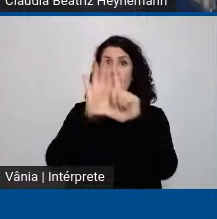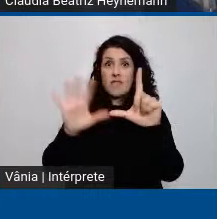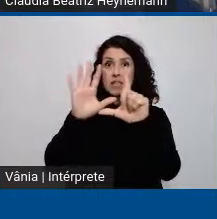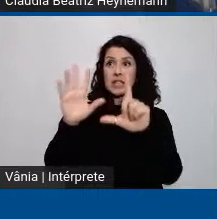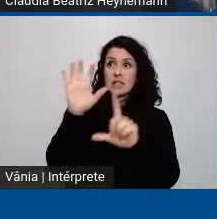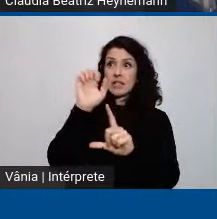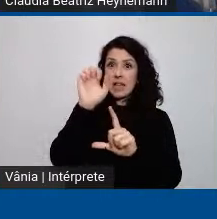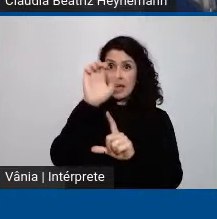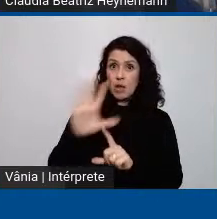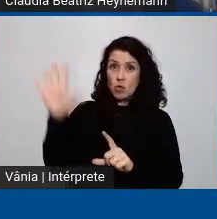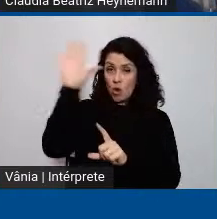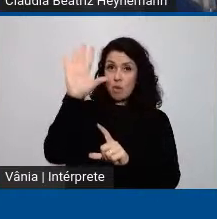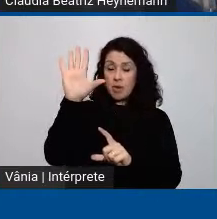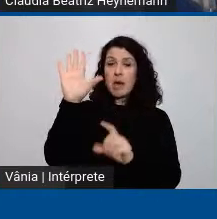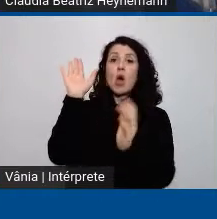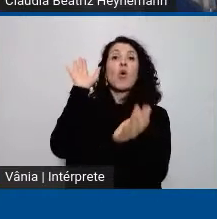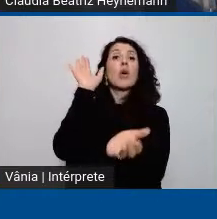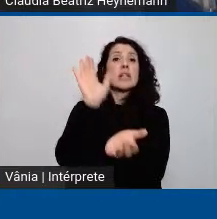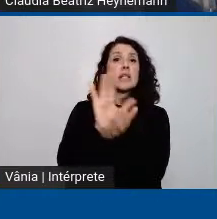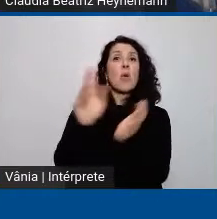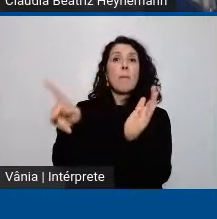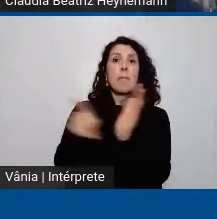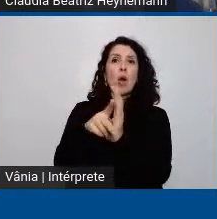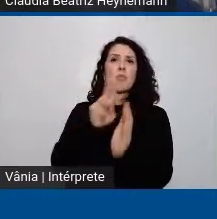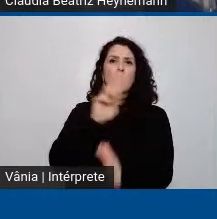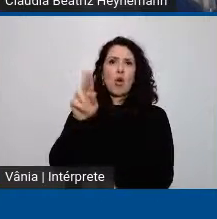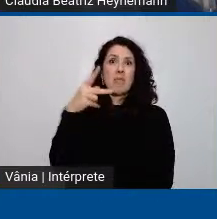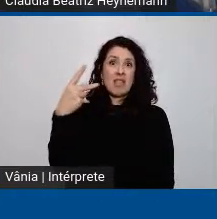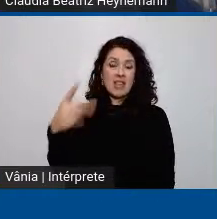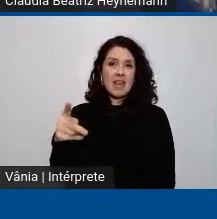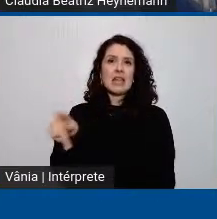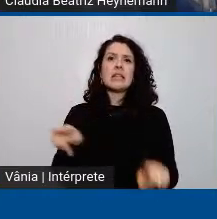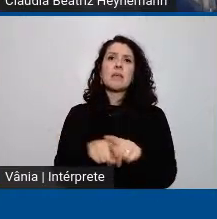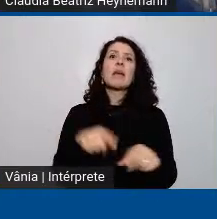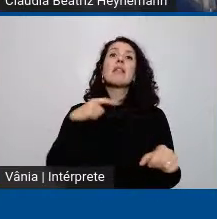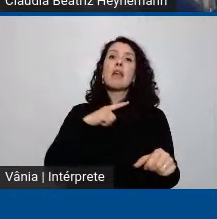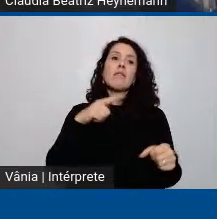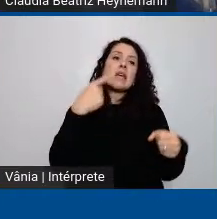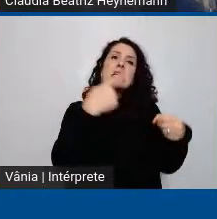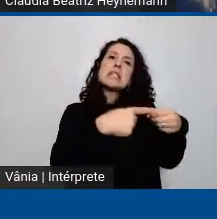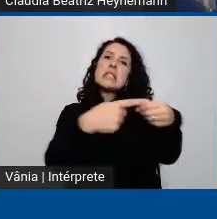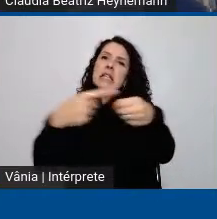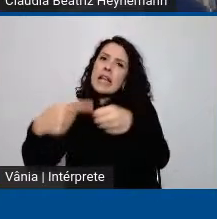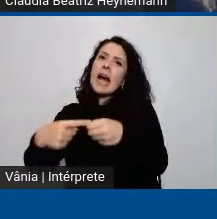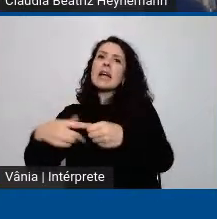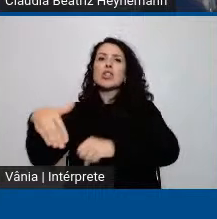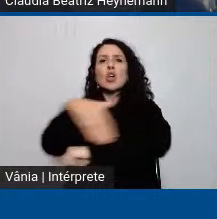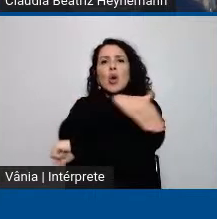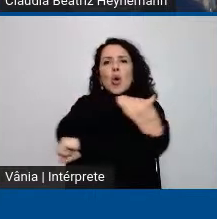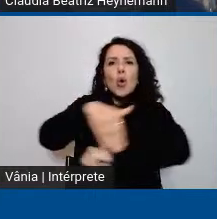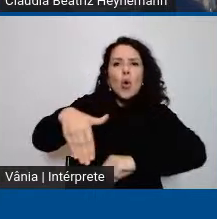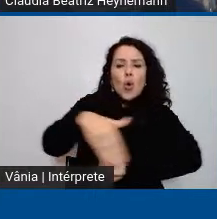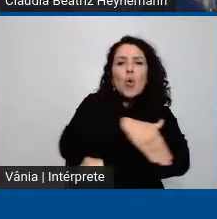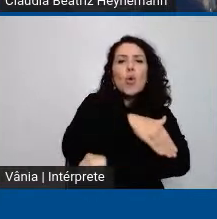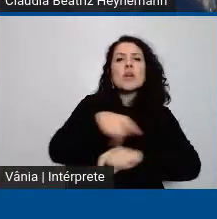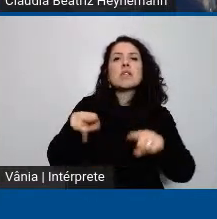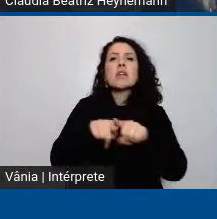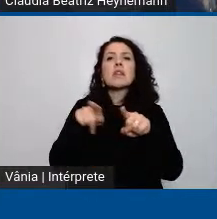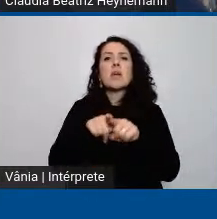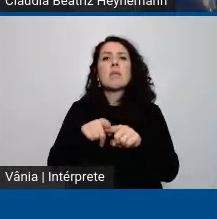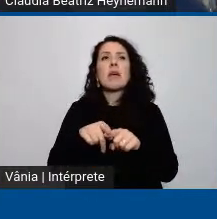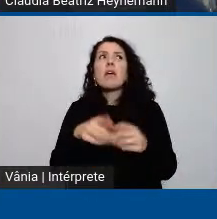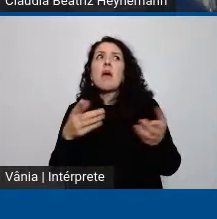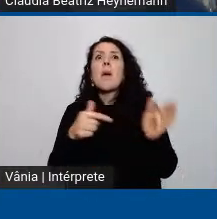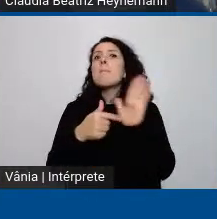sua caderneta, classificadas por cidades e logradouros, composições, como ele também indica, a chegada,